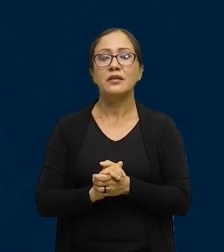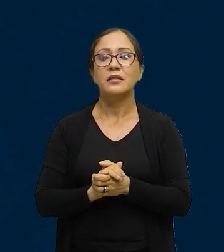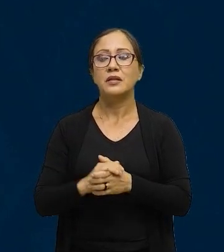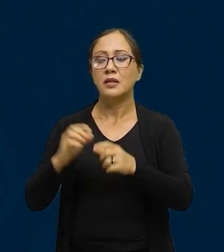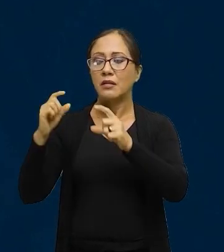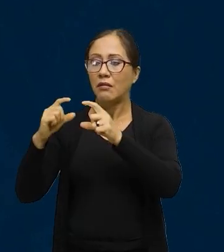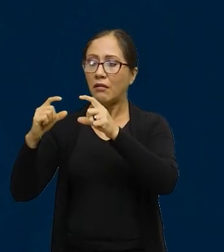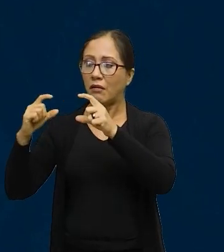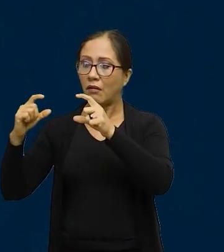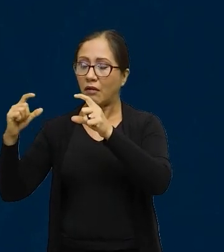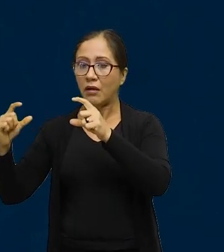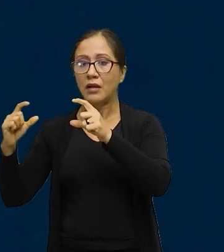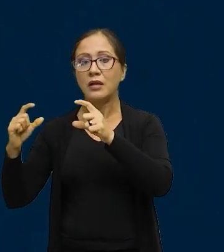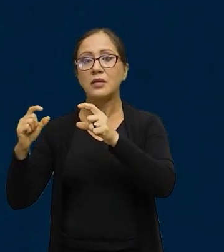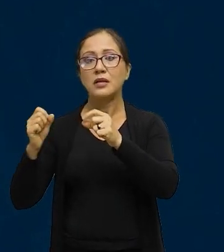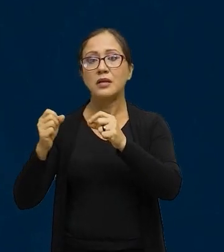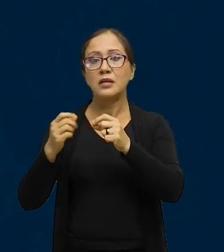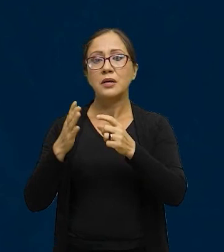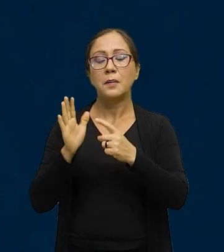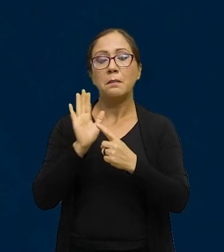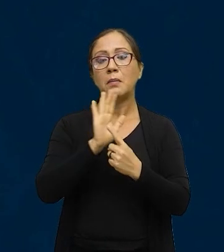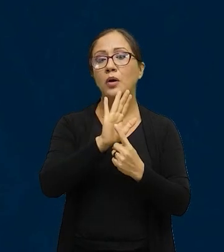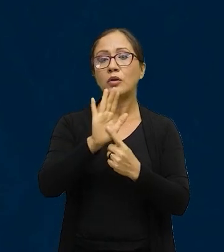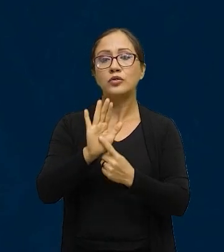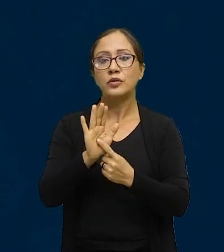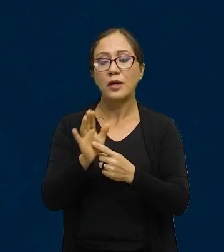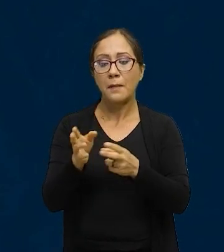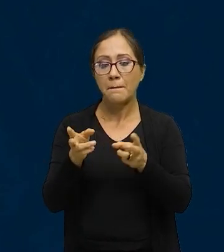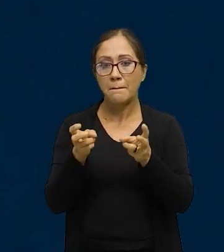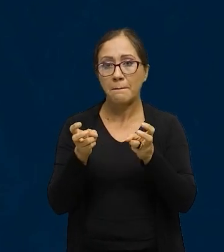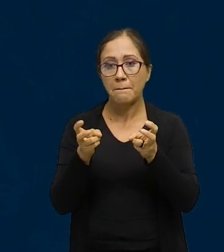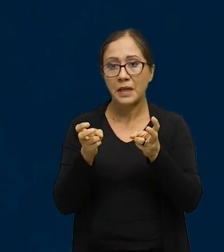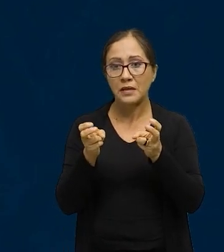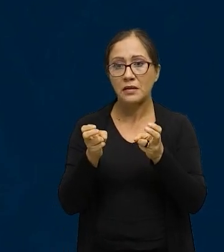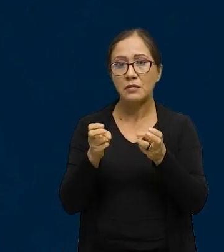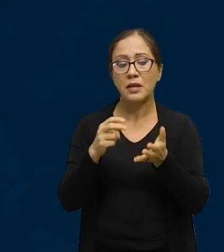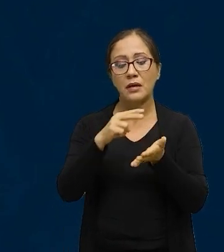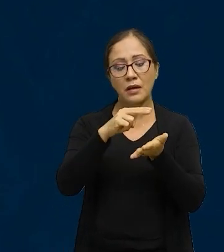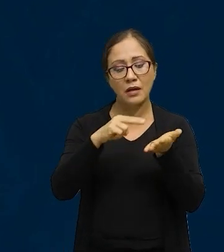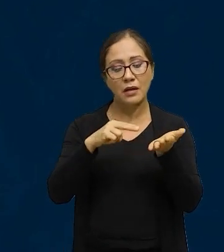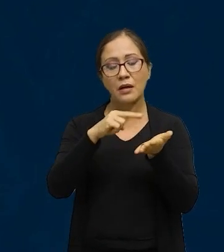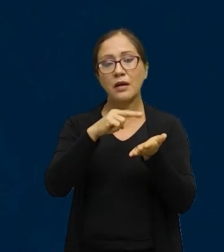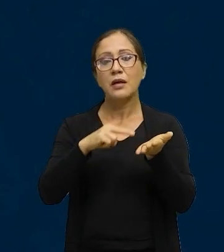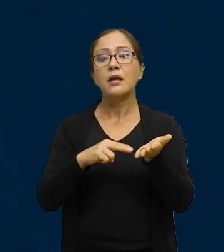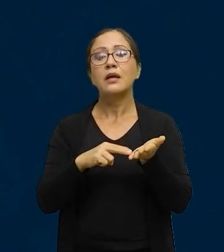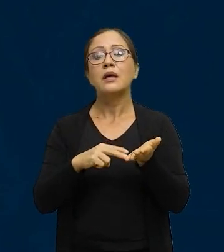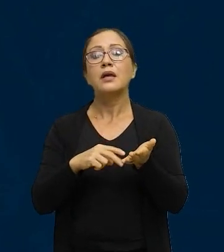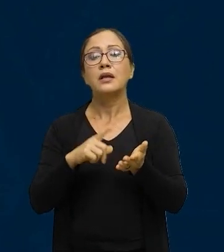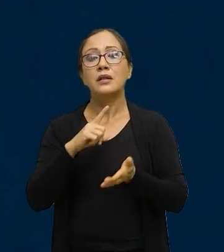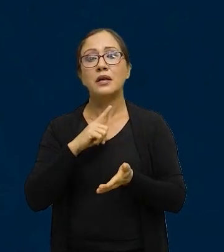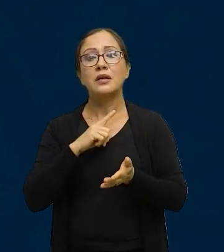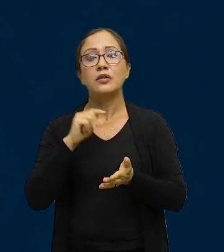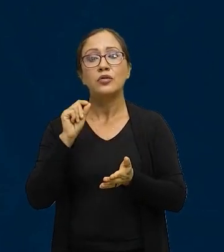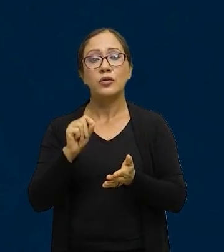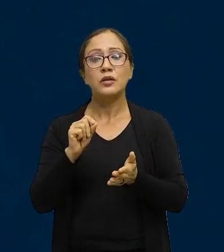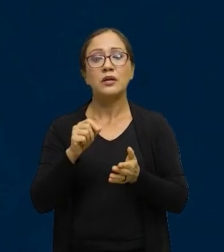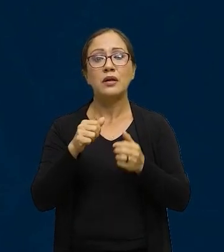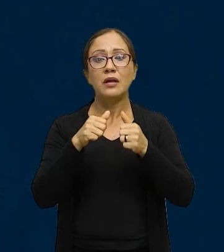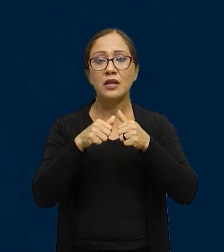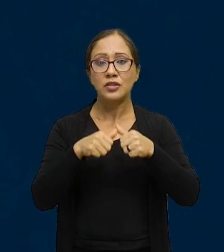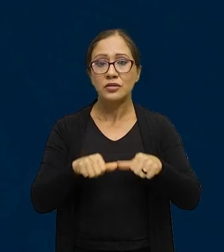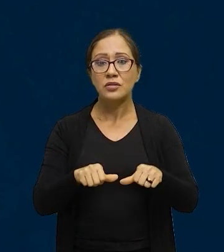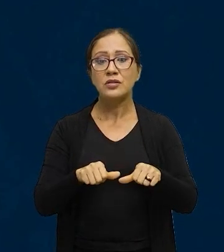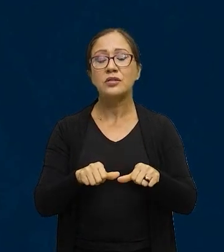traz uma forma de você perceber que a leitura deve estar